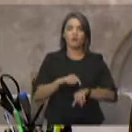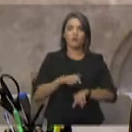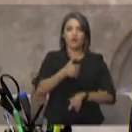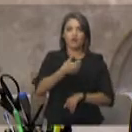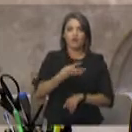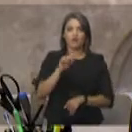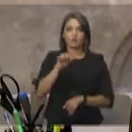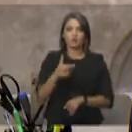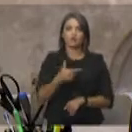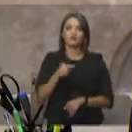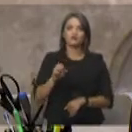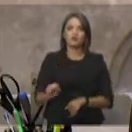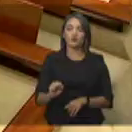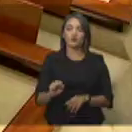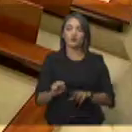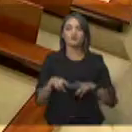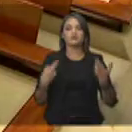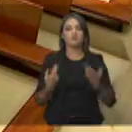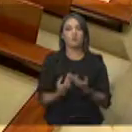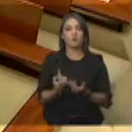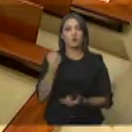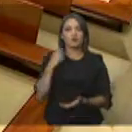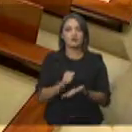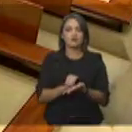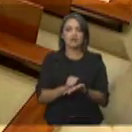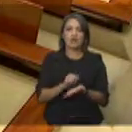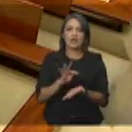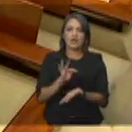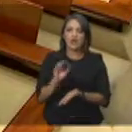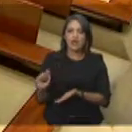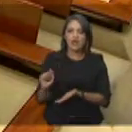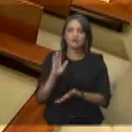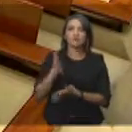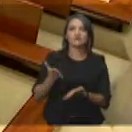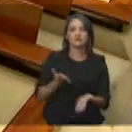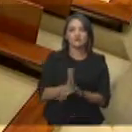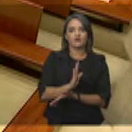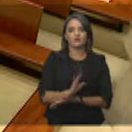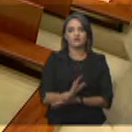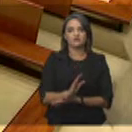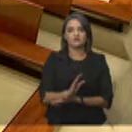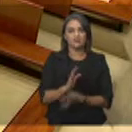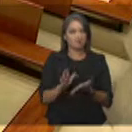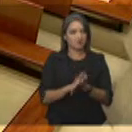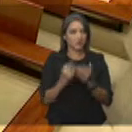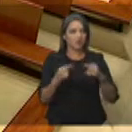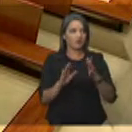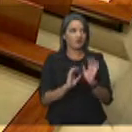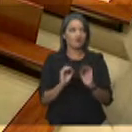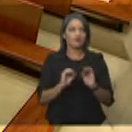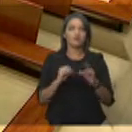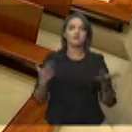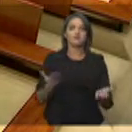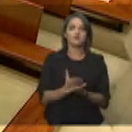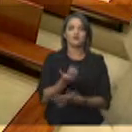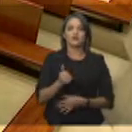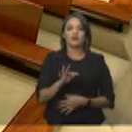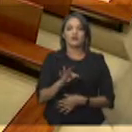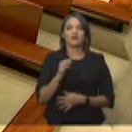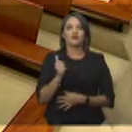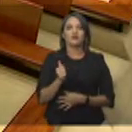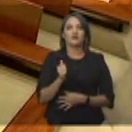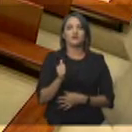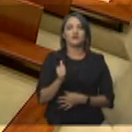lida e aprovada a ata da sessão anterior. Não havendo nenhuma objeção, considero aprovada a ata. E